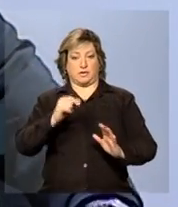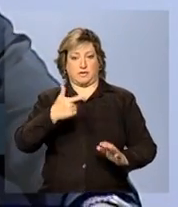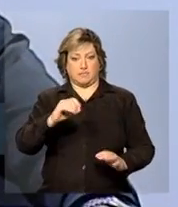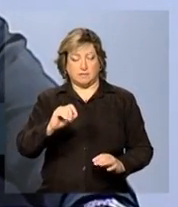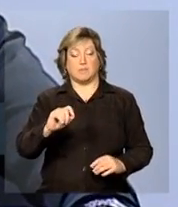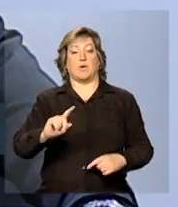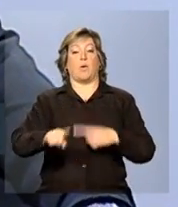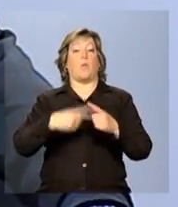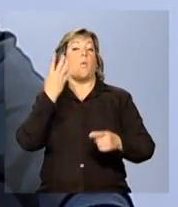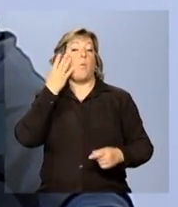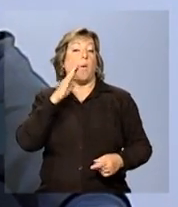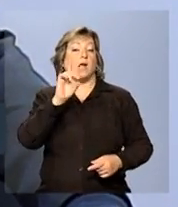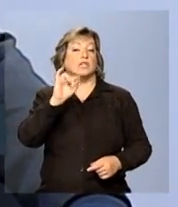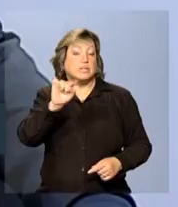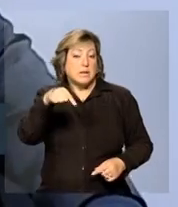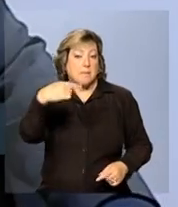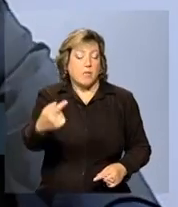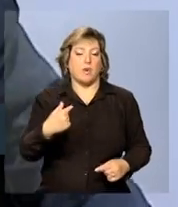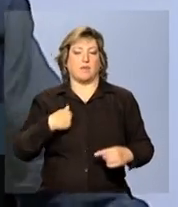estava em casa.